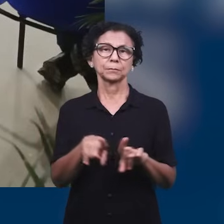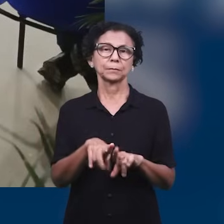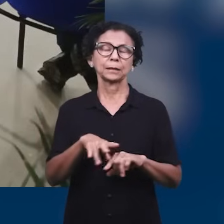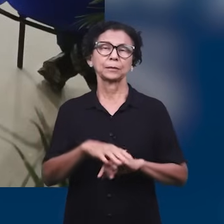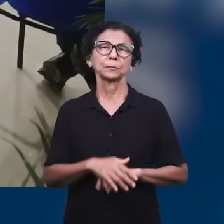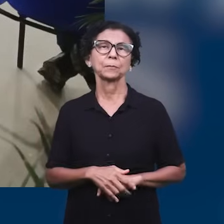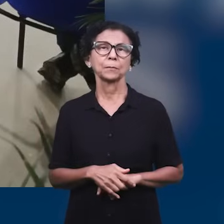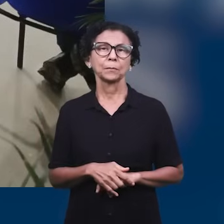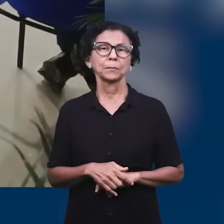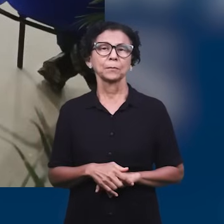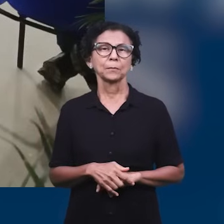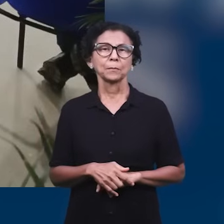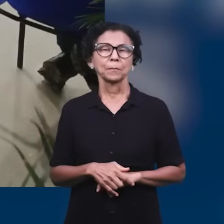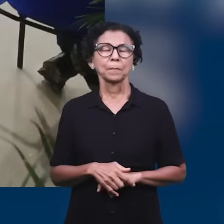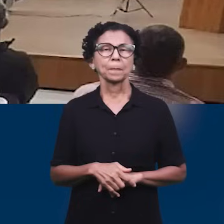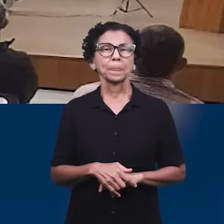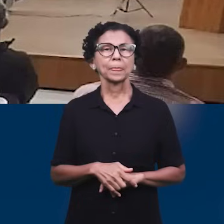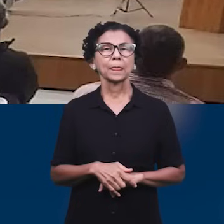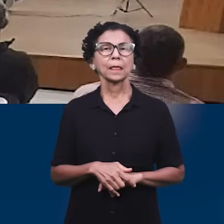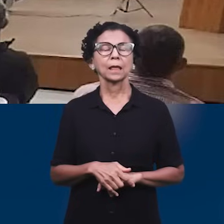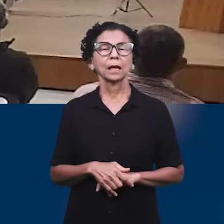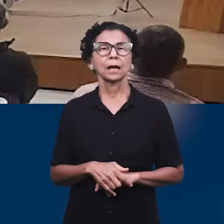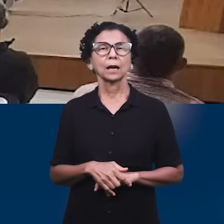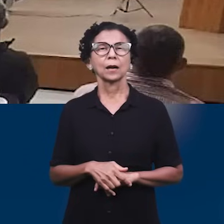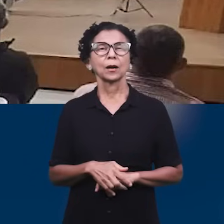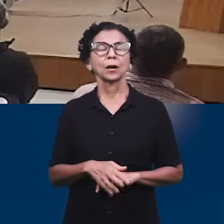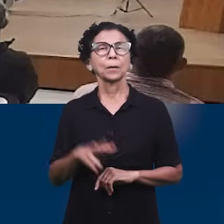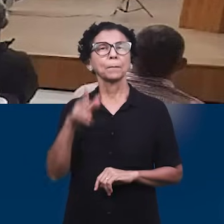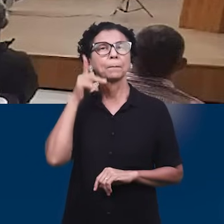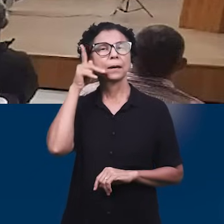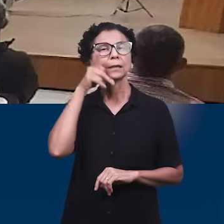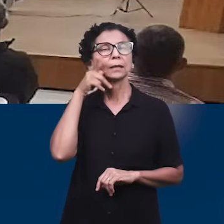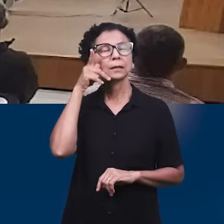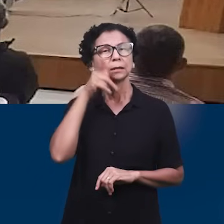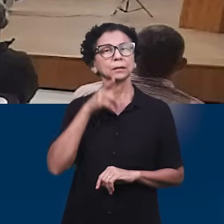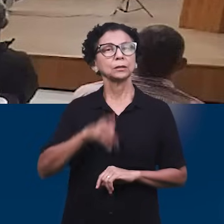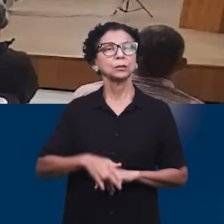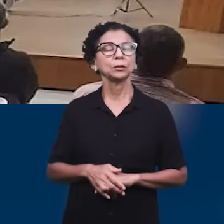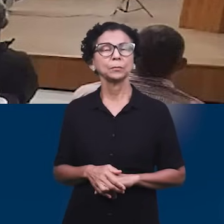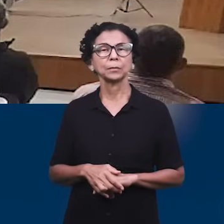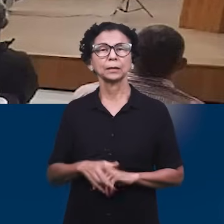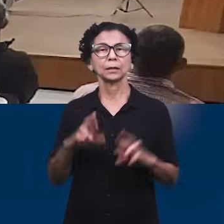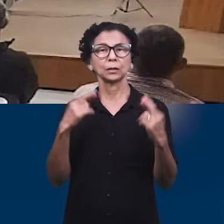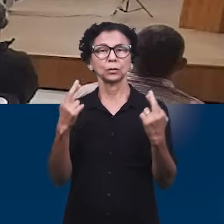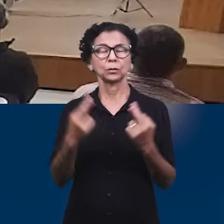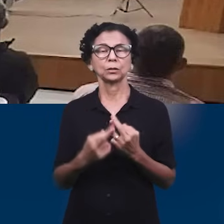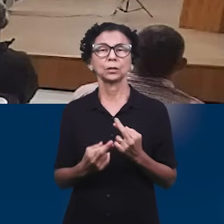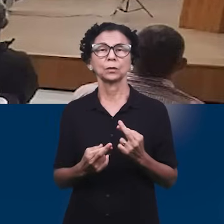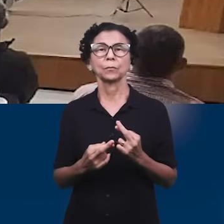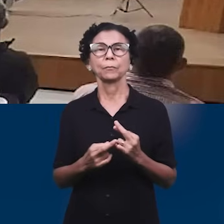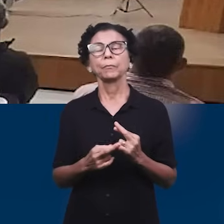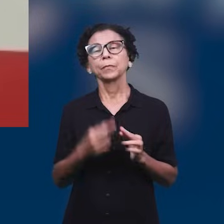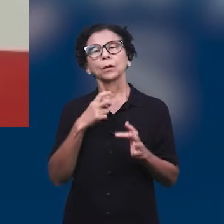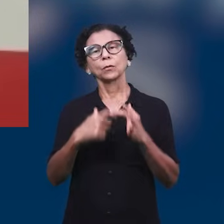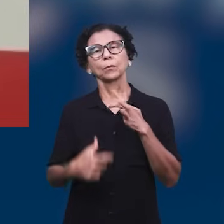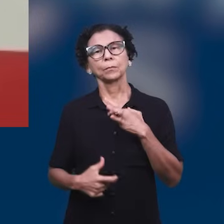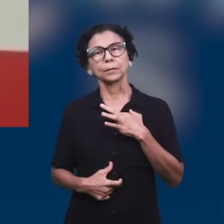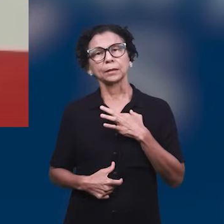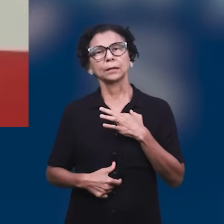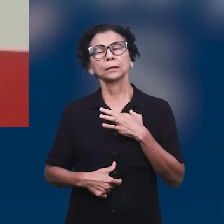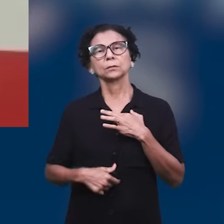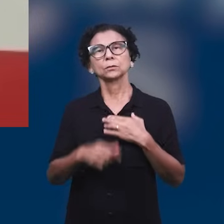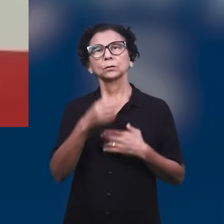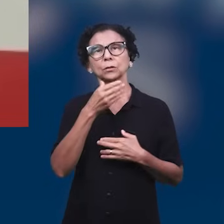dois importantes eventos para a região. O primeiro foi a reunião de obreiros, varões e esposas. Pastores de Alagoas